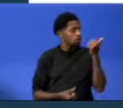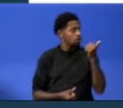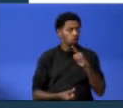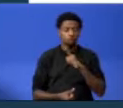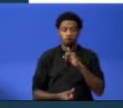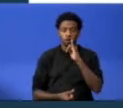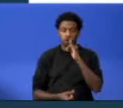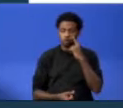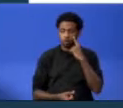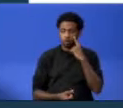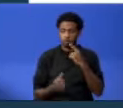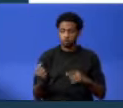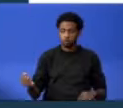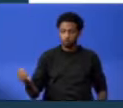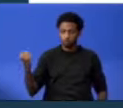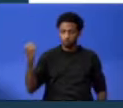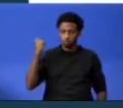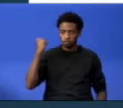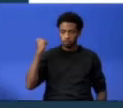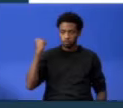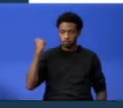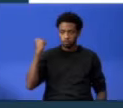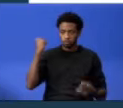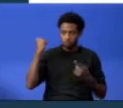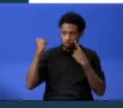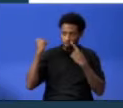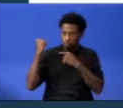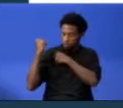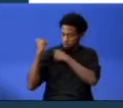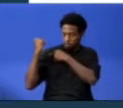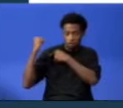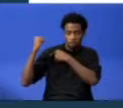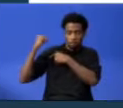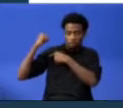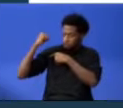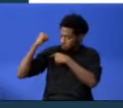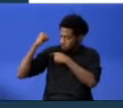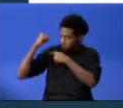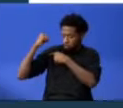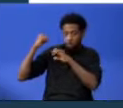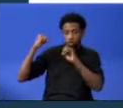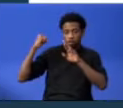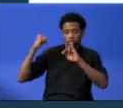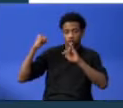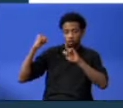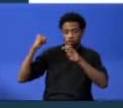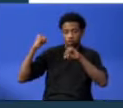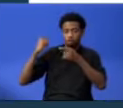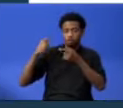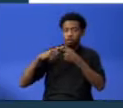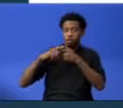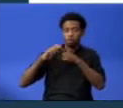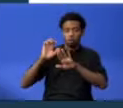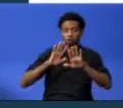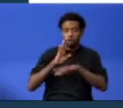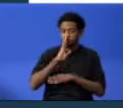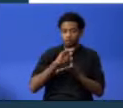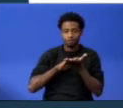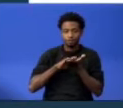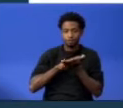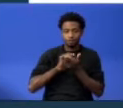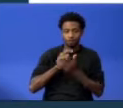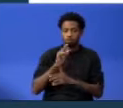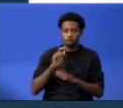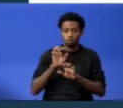ali a parte mais próxima do ombro, que é a origem do músculo. Ou seja, quando há flexão do cotovelo, essa parte ela não